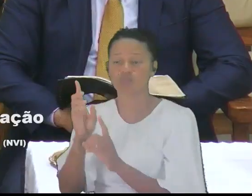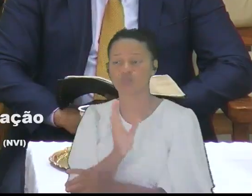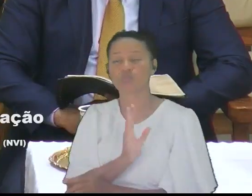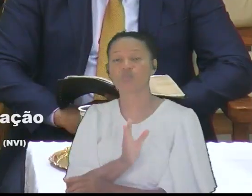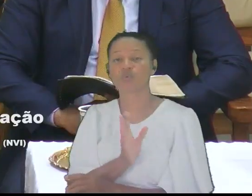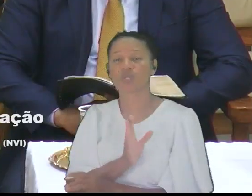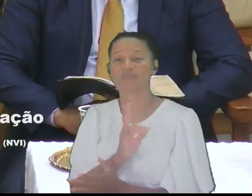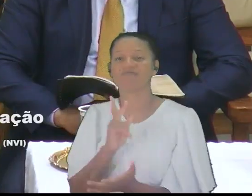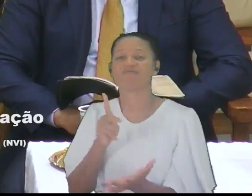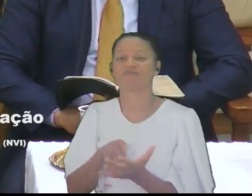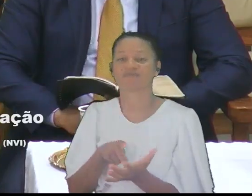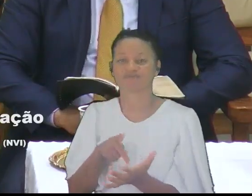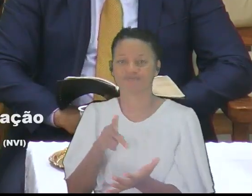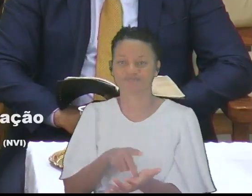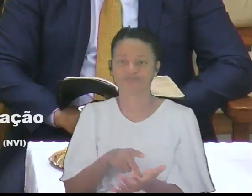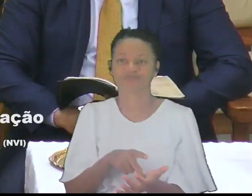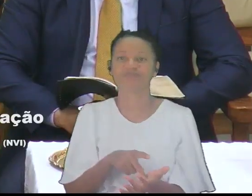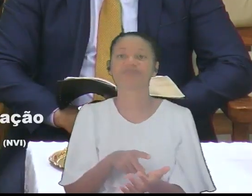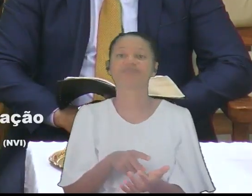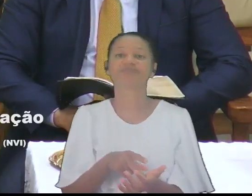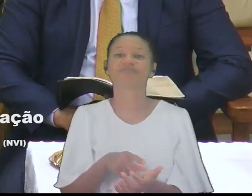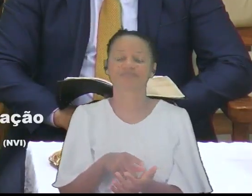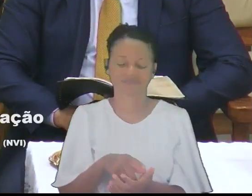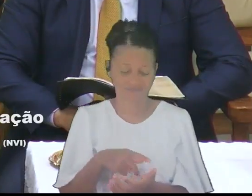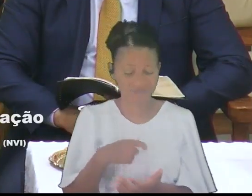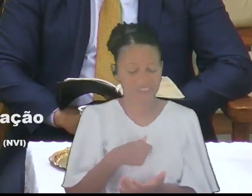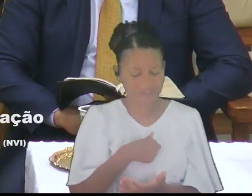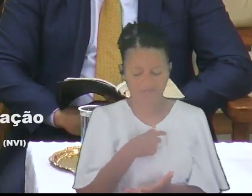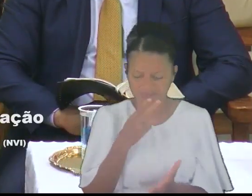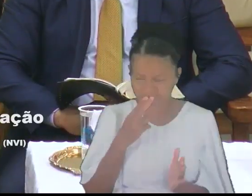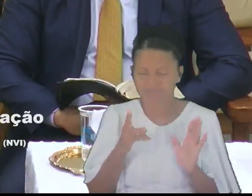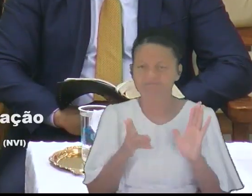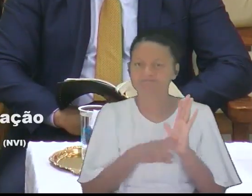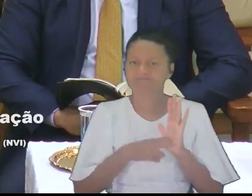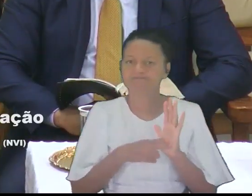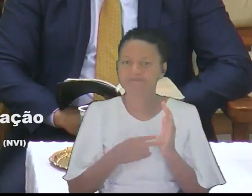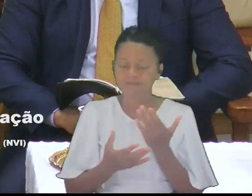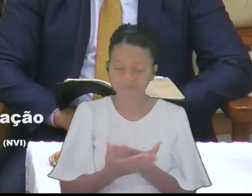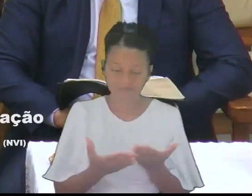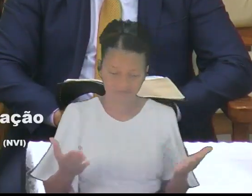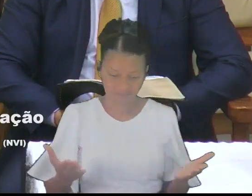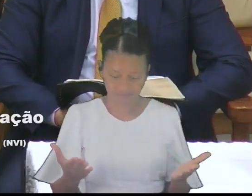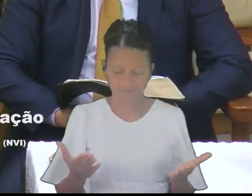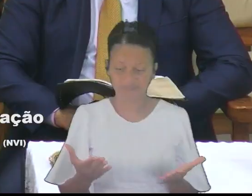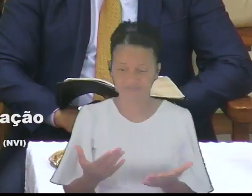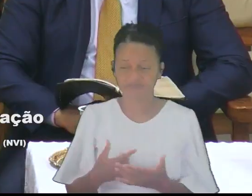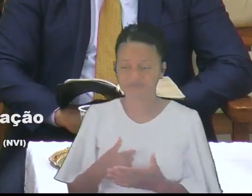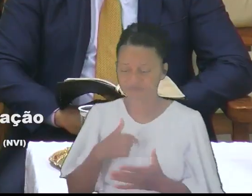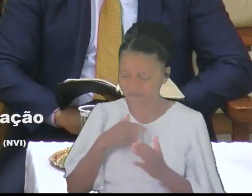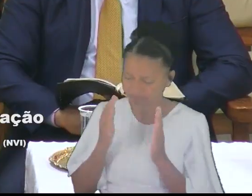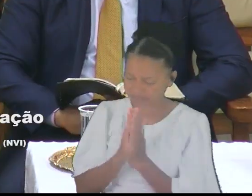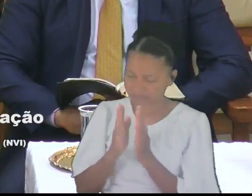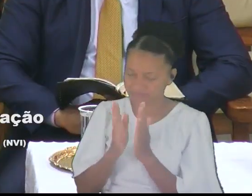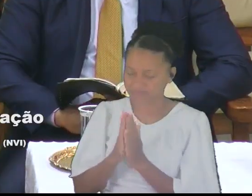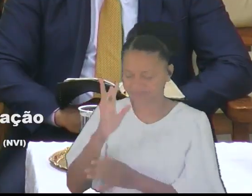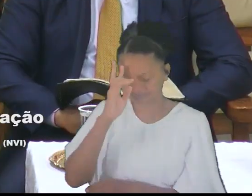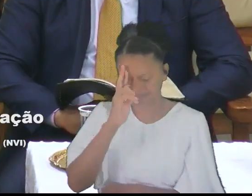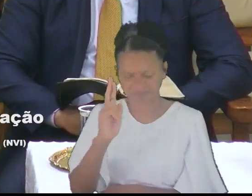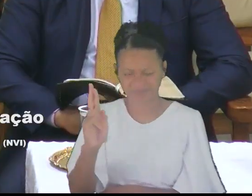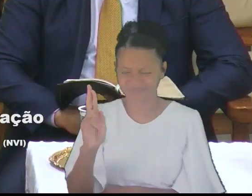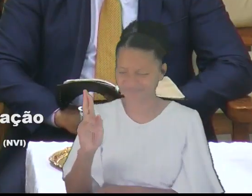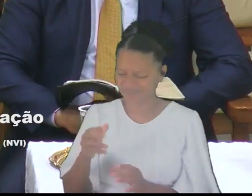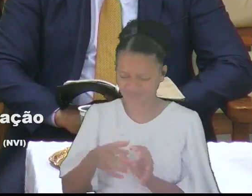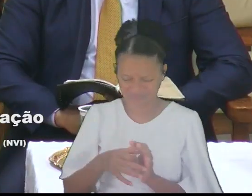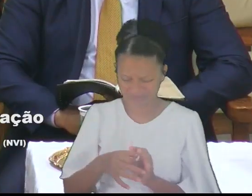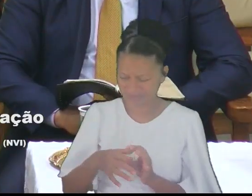coração sincero. Eu sinceramente, irmãos, eu digo a vocês diante de Deus, eu tenho orado: Senhor, não deixe eu ser